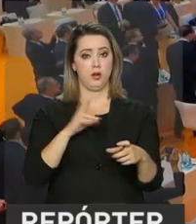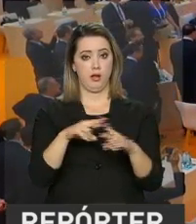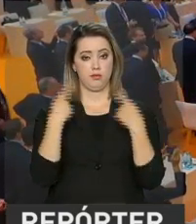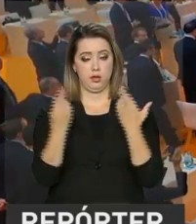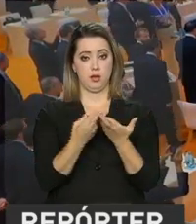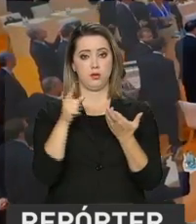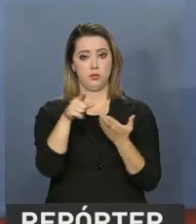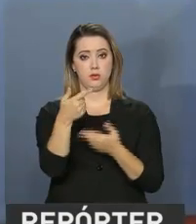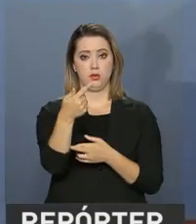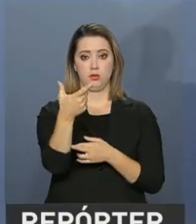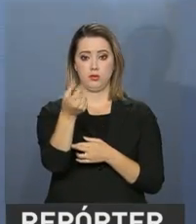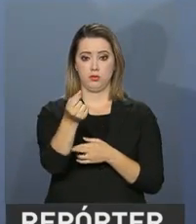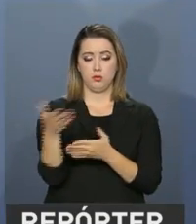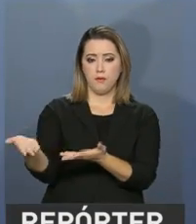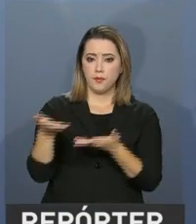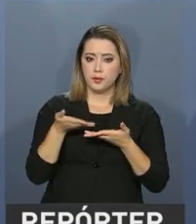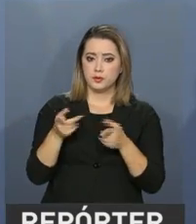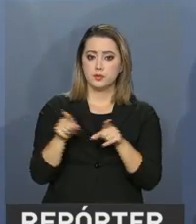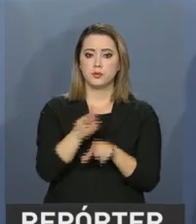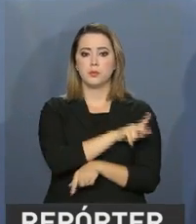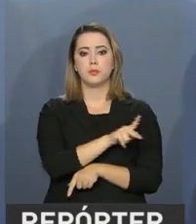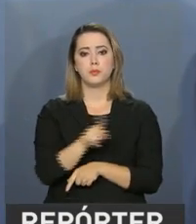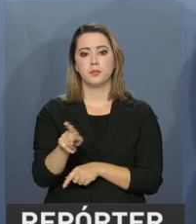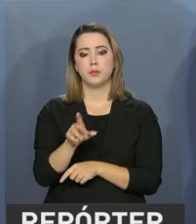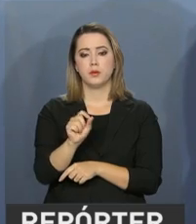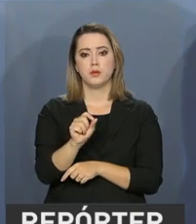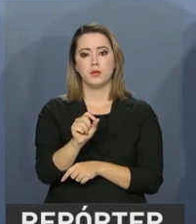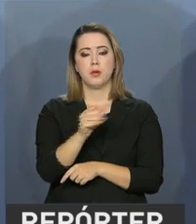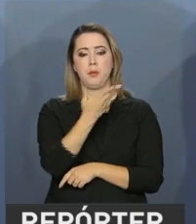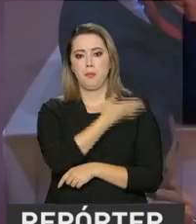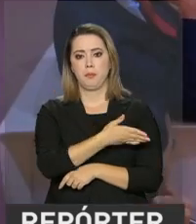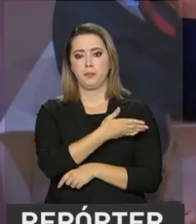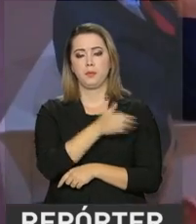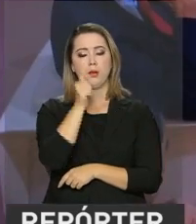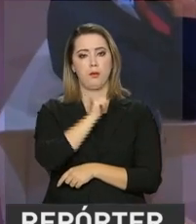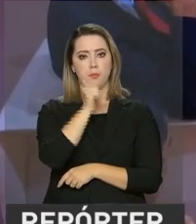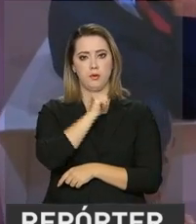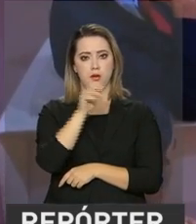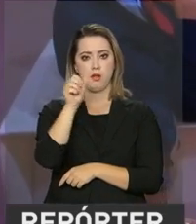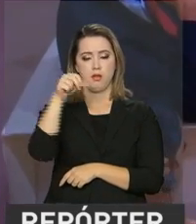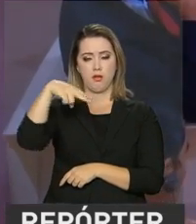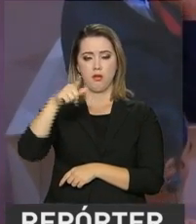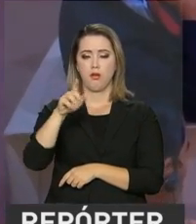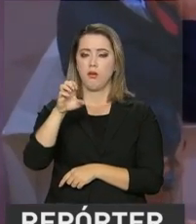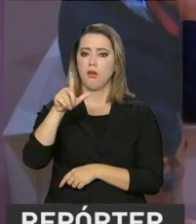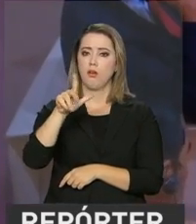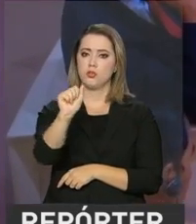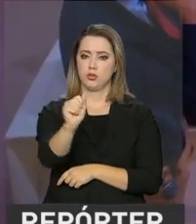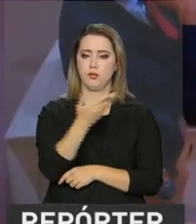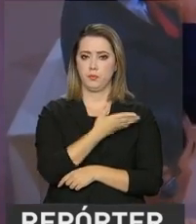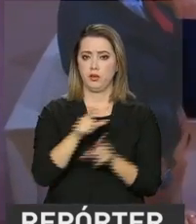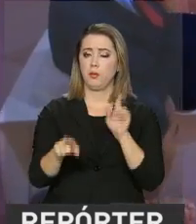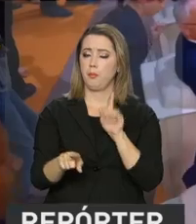reunião do G20, e foi recebido pela chanceler Angela Merkel. também teve o primeiro encontro com os líderes